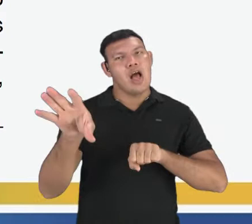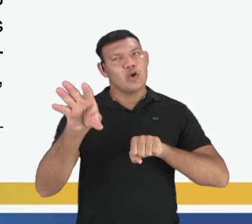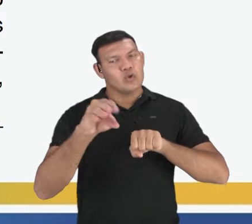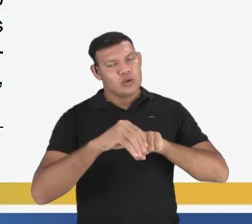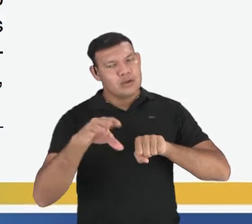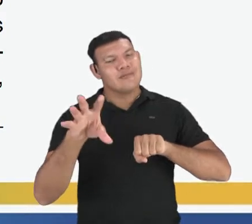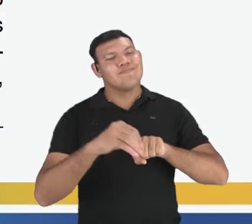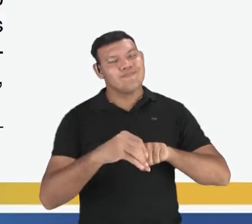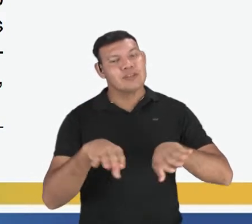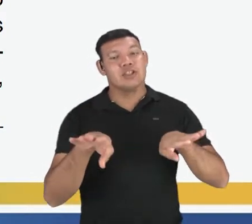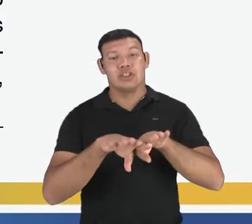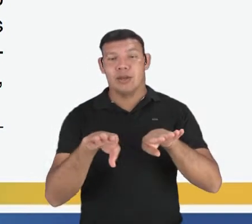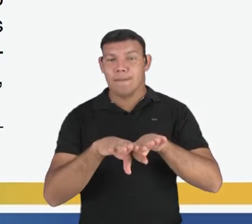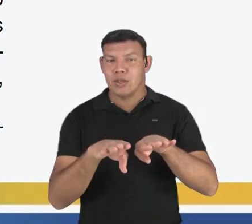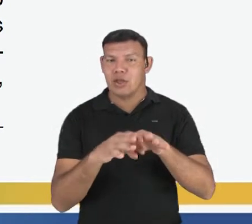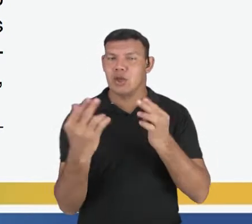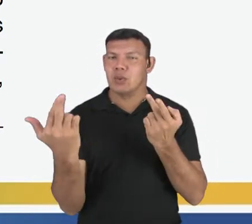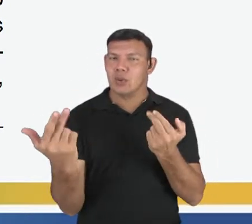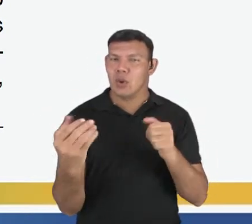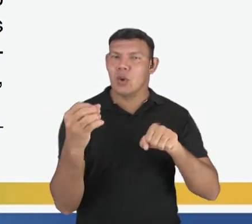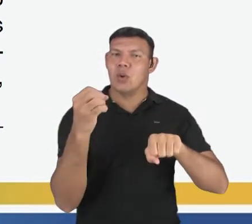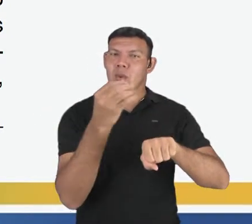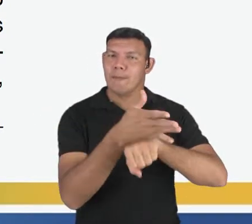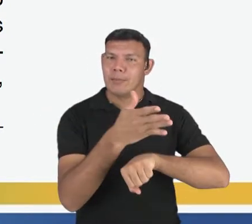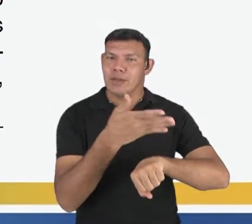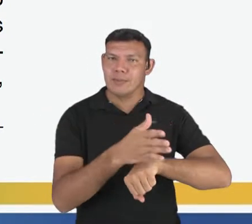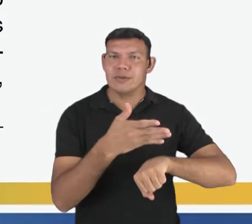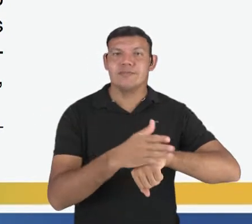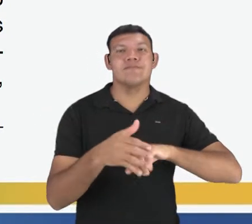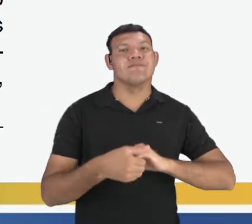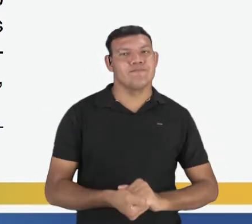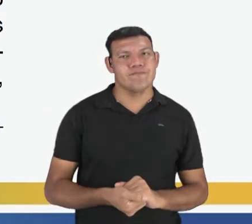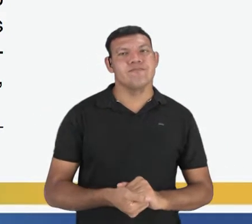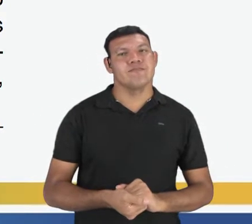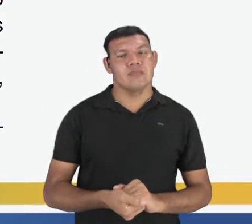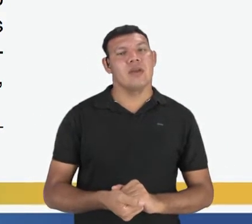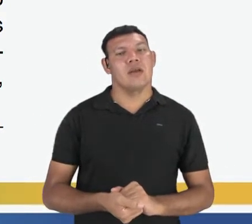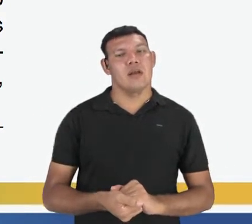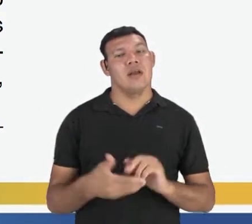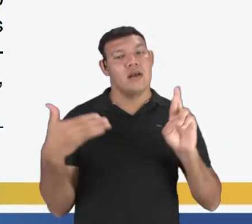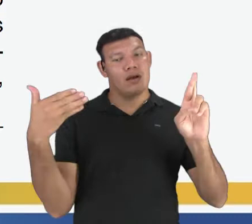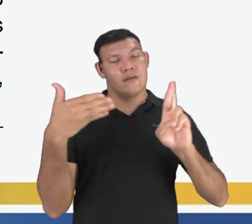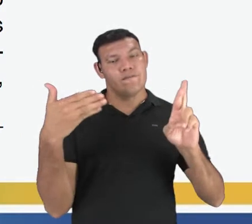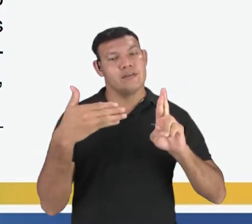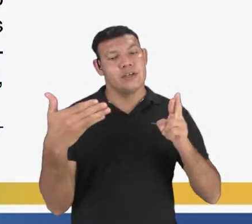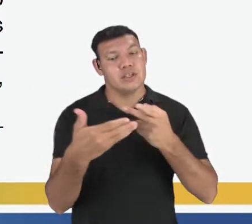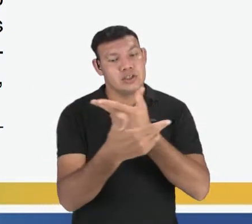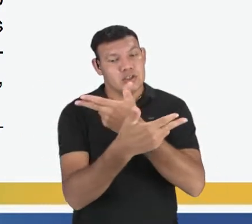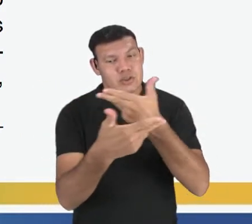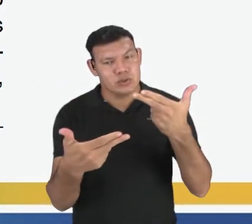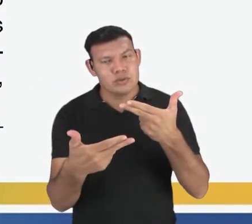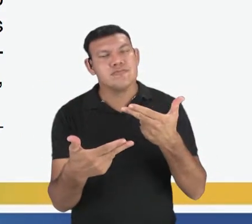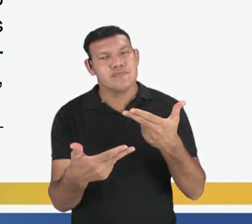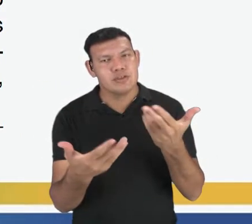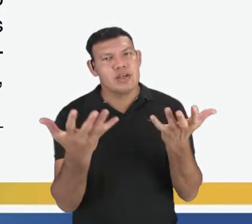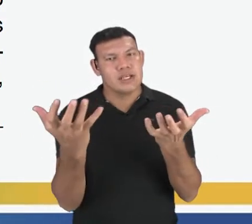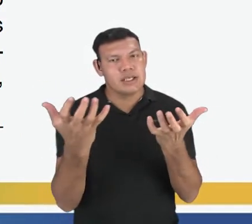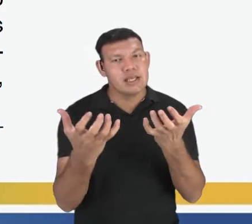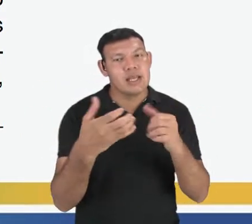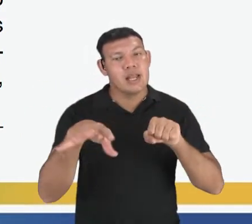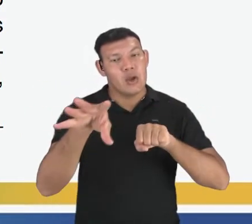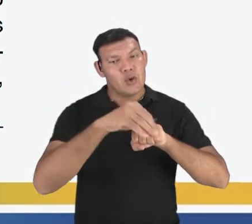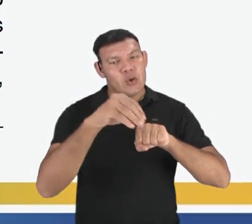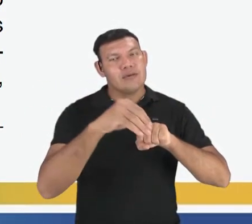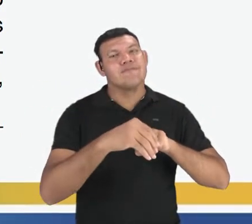seja, de inserir os conteúdos teóricos nas práticas em torno do objeto que se deseja conhecer. O raciocínio